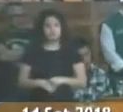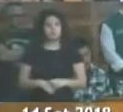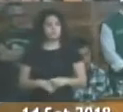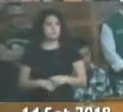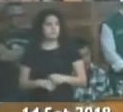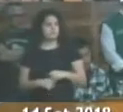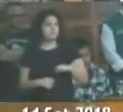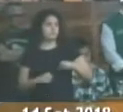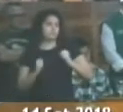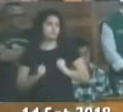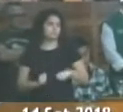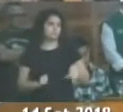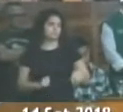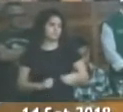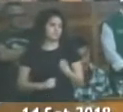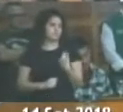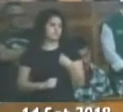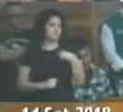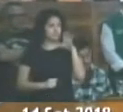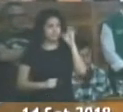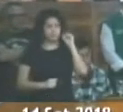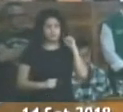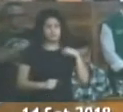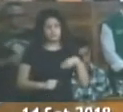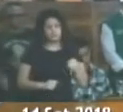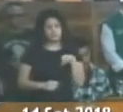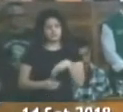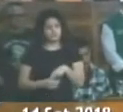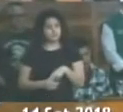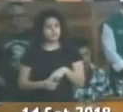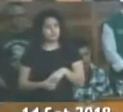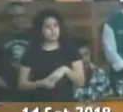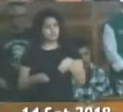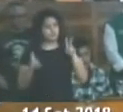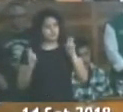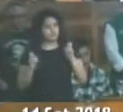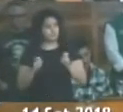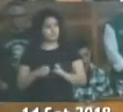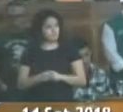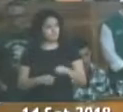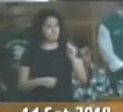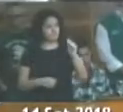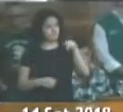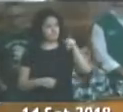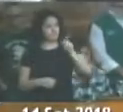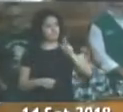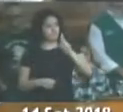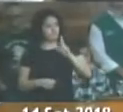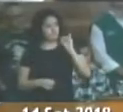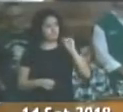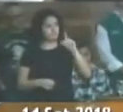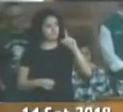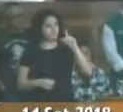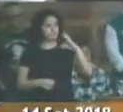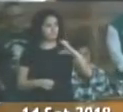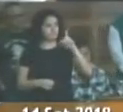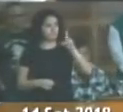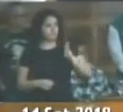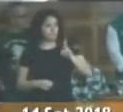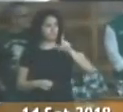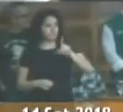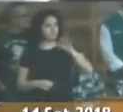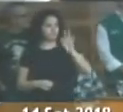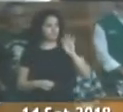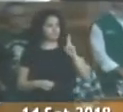para a gente melhorar. Eu escutei aqui a questão da maricultura e, no intuito de equalizar também